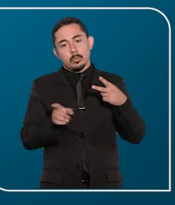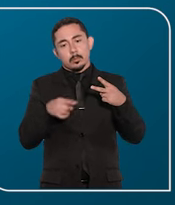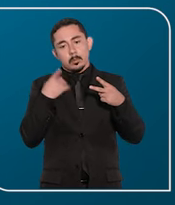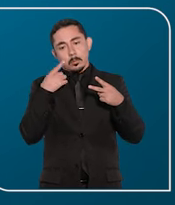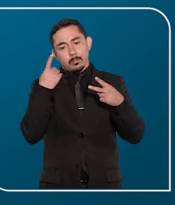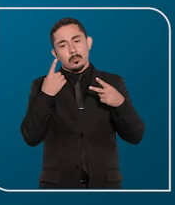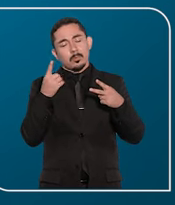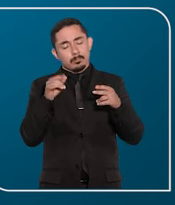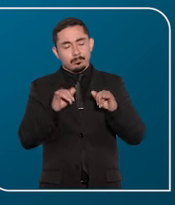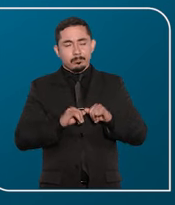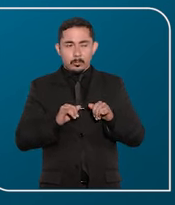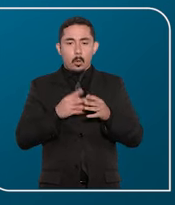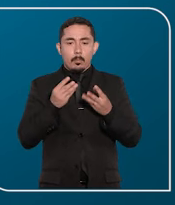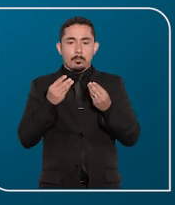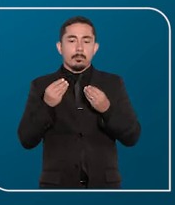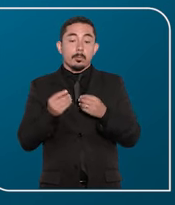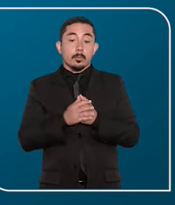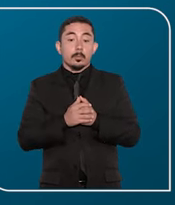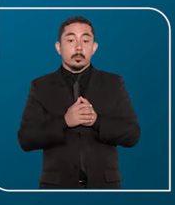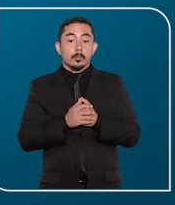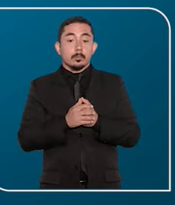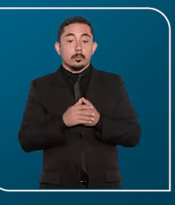sofre muito. E aqui já fica até